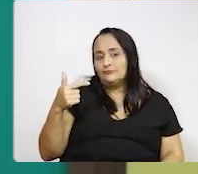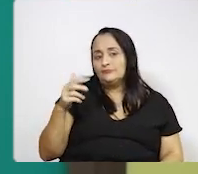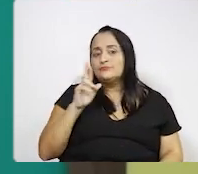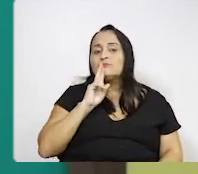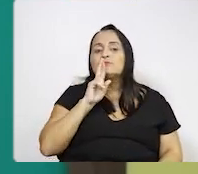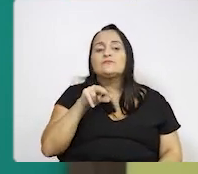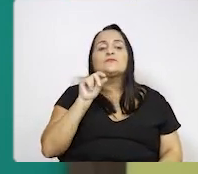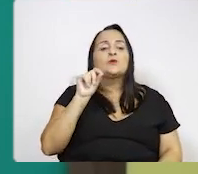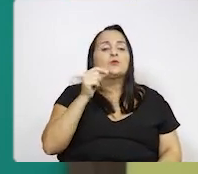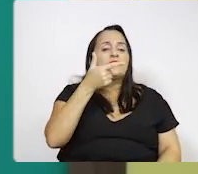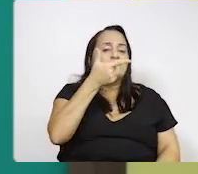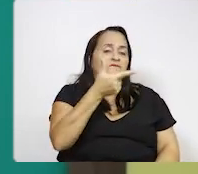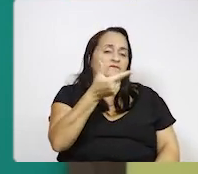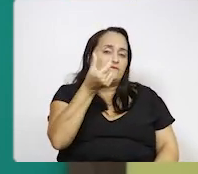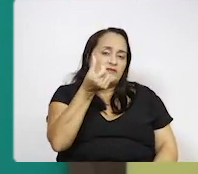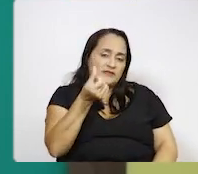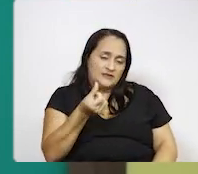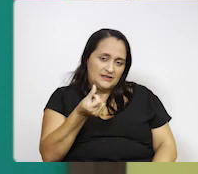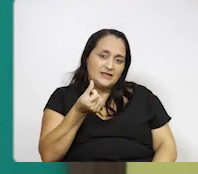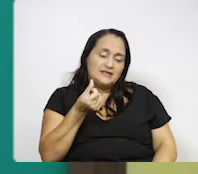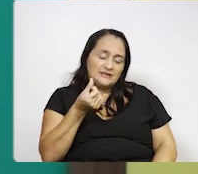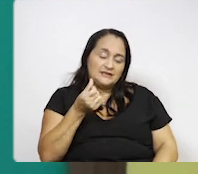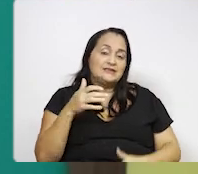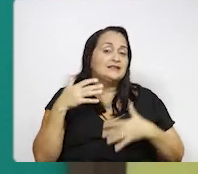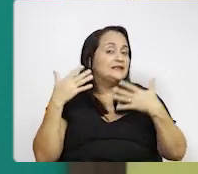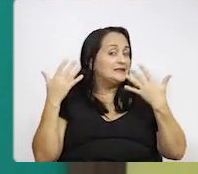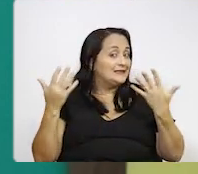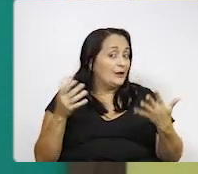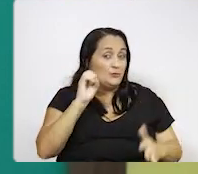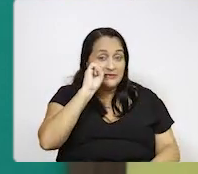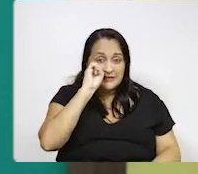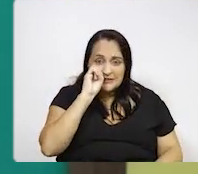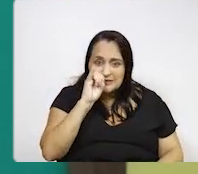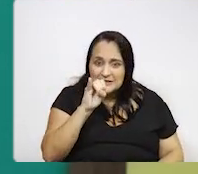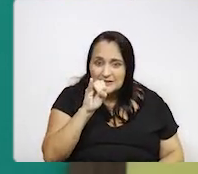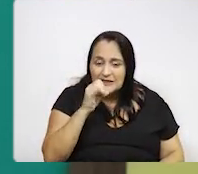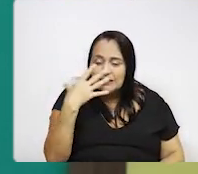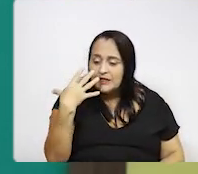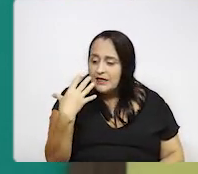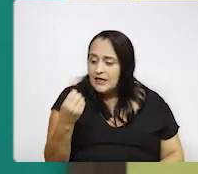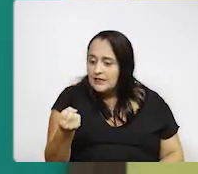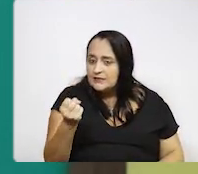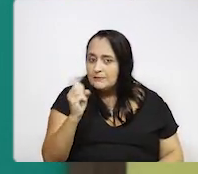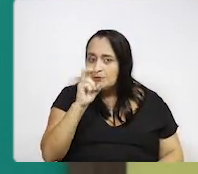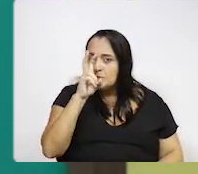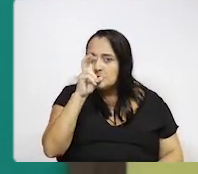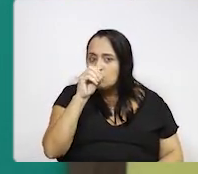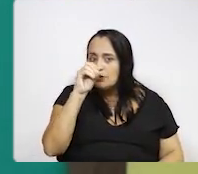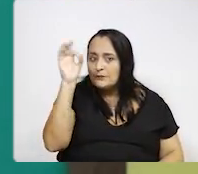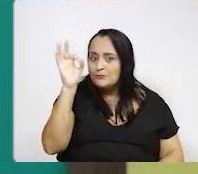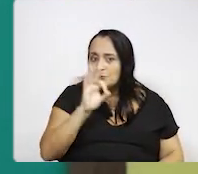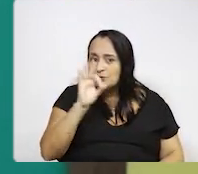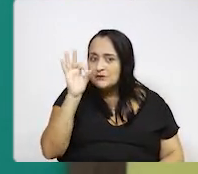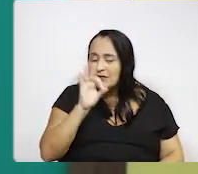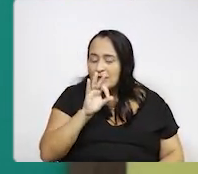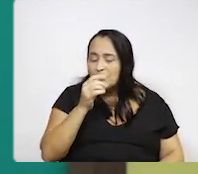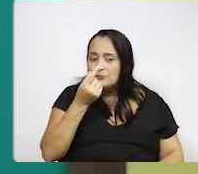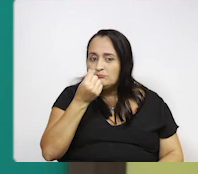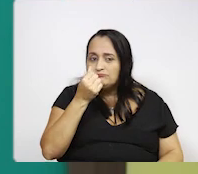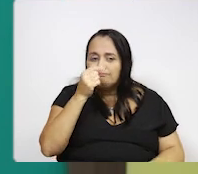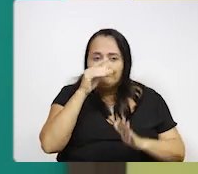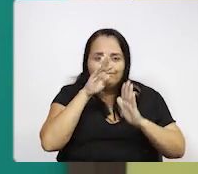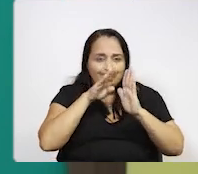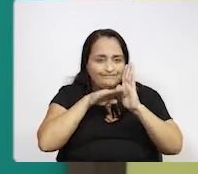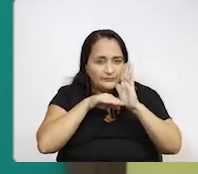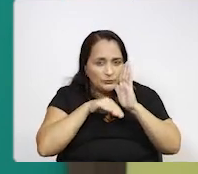dá 26. Então, se ele recebeu 50% de desconto,